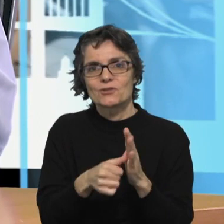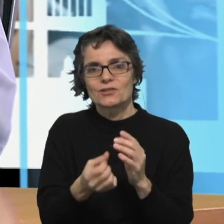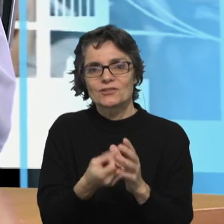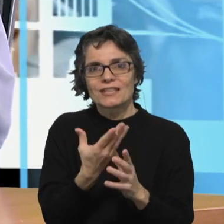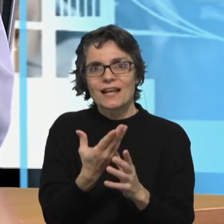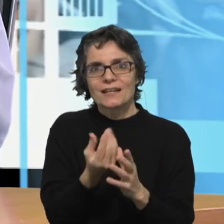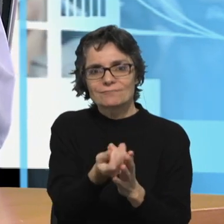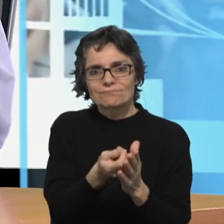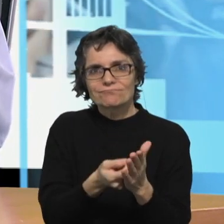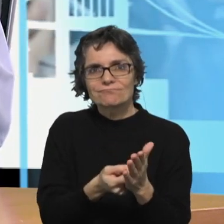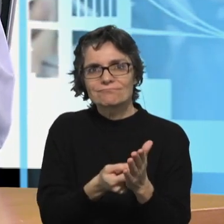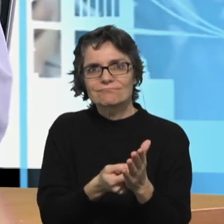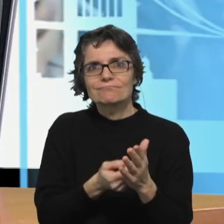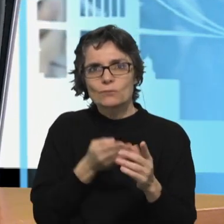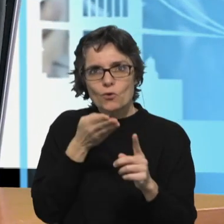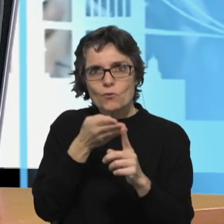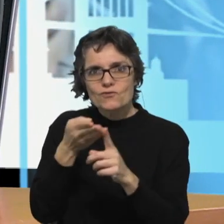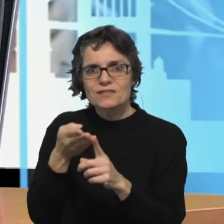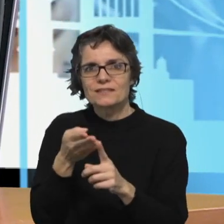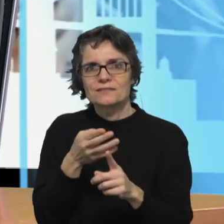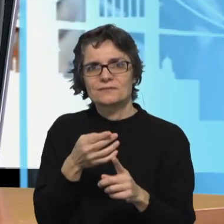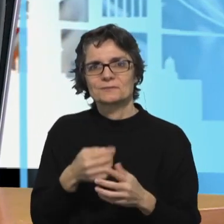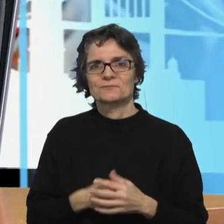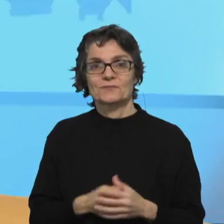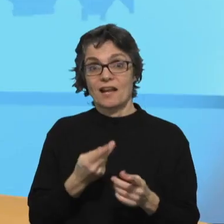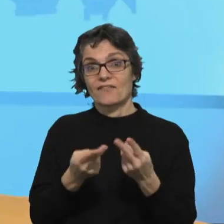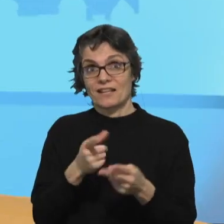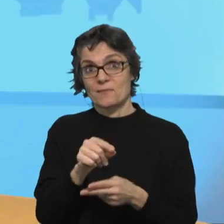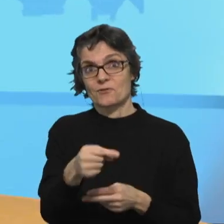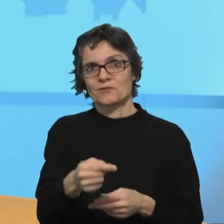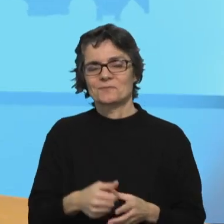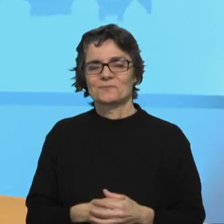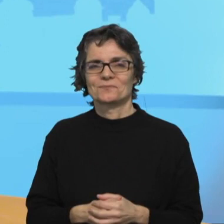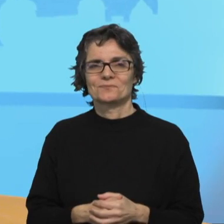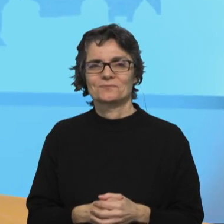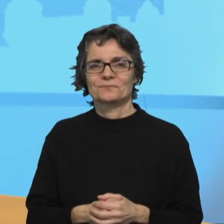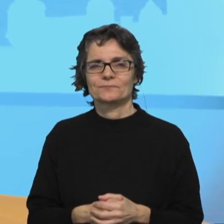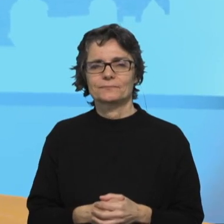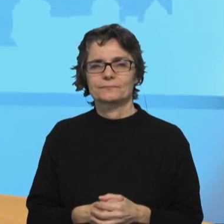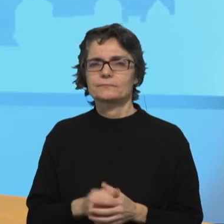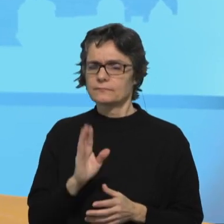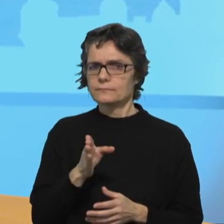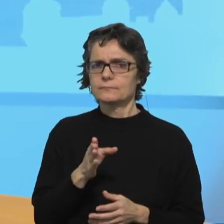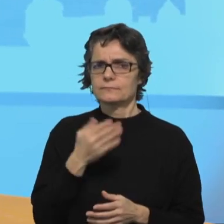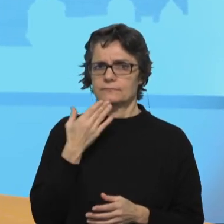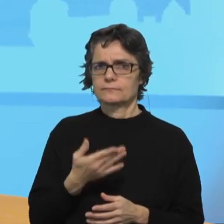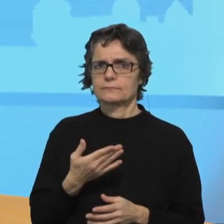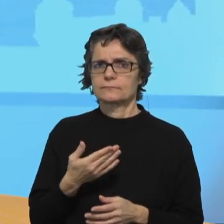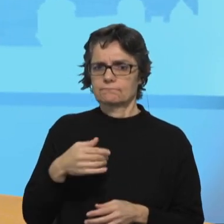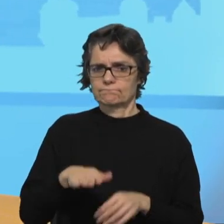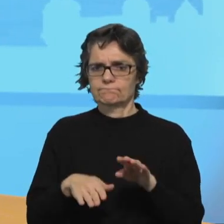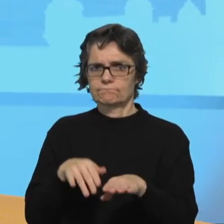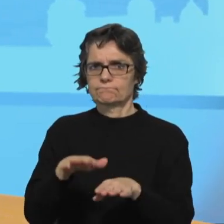pensá-lo, realizá-lo, avaliá-lo. E já há passos dados nesta experiência e já